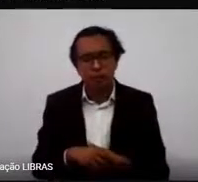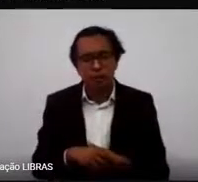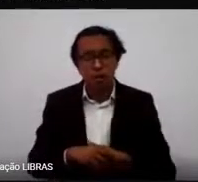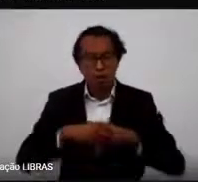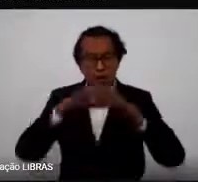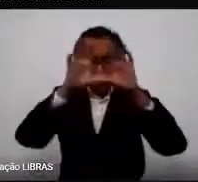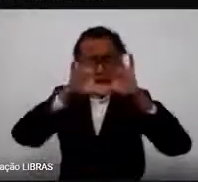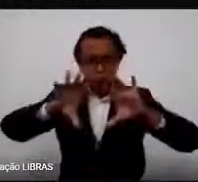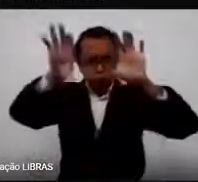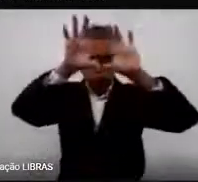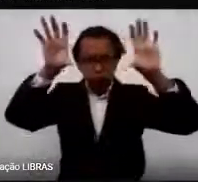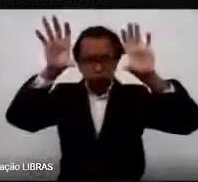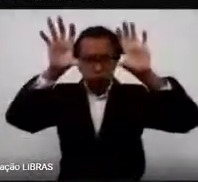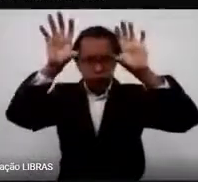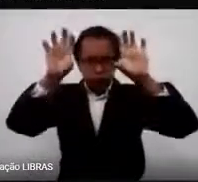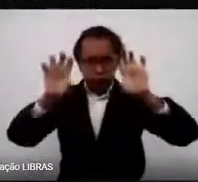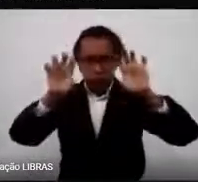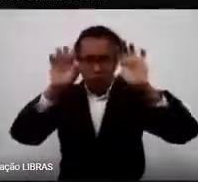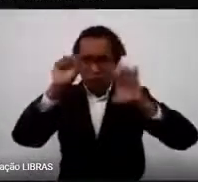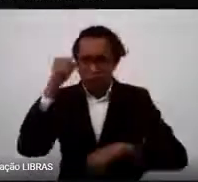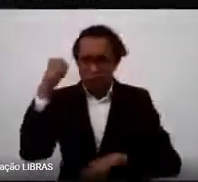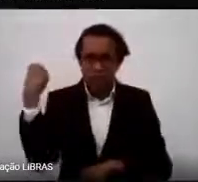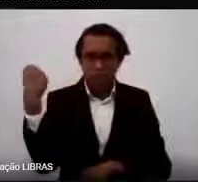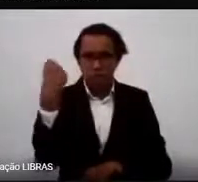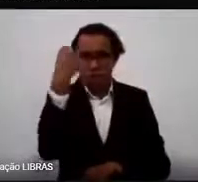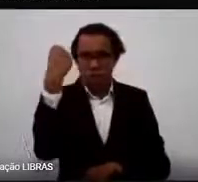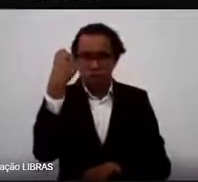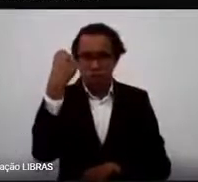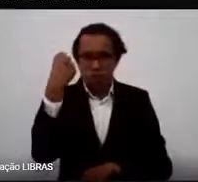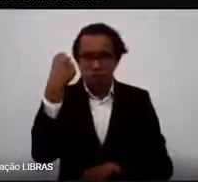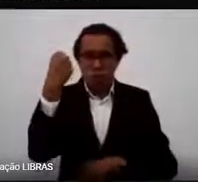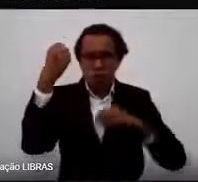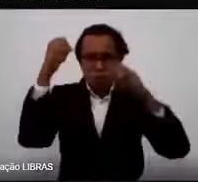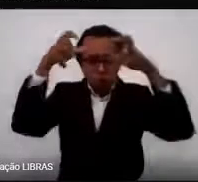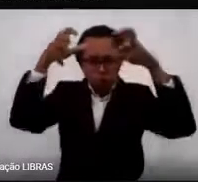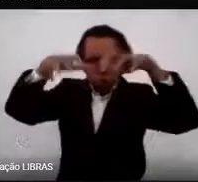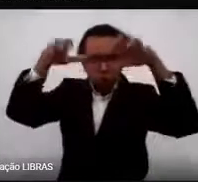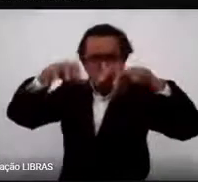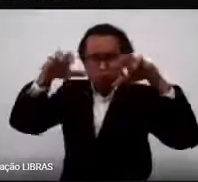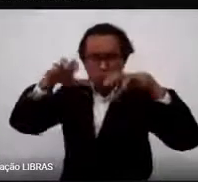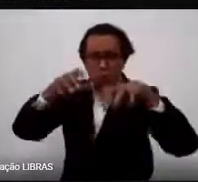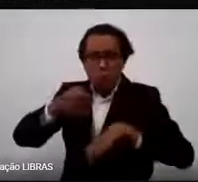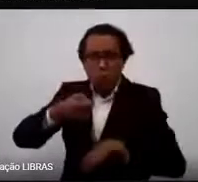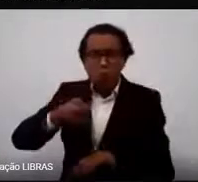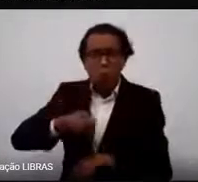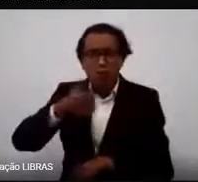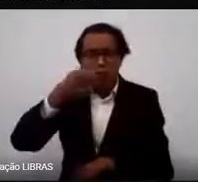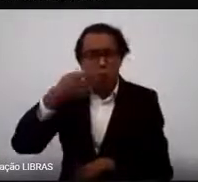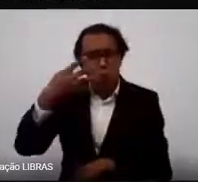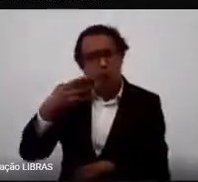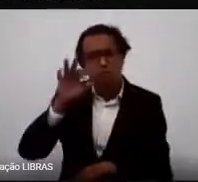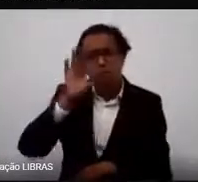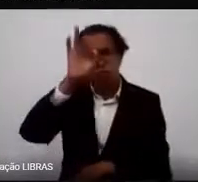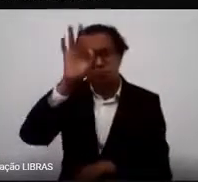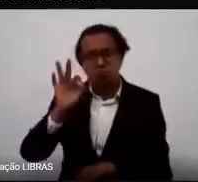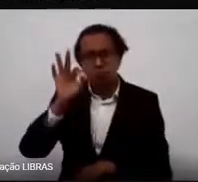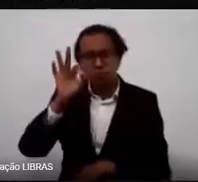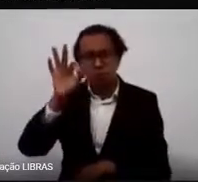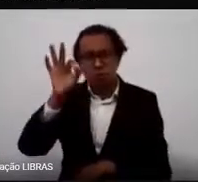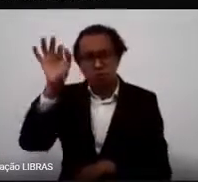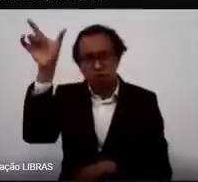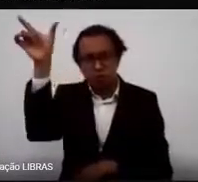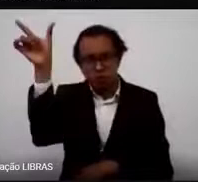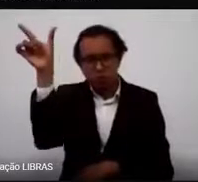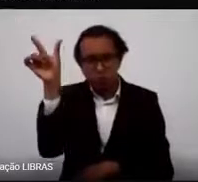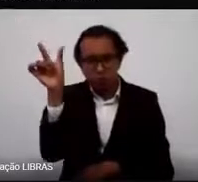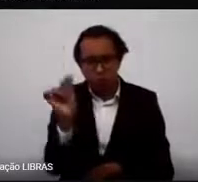denso, super úmido, só 4% da energia solar chega no solo, o solo é super